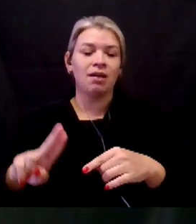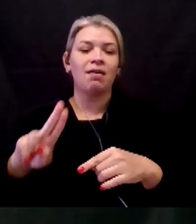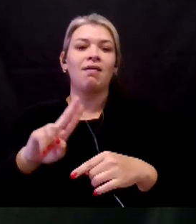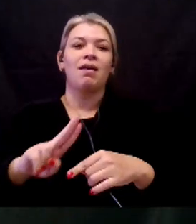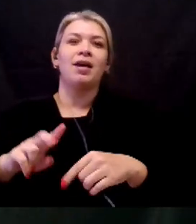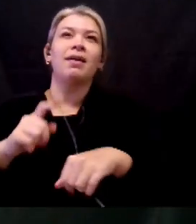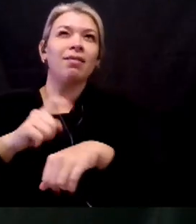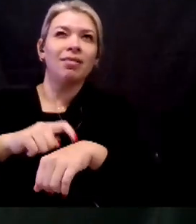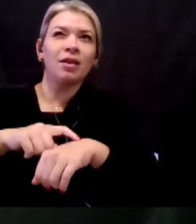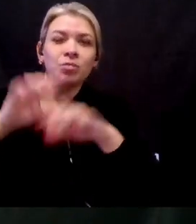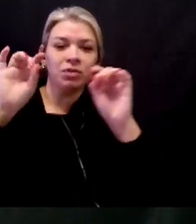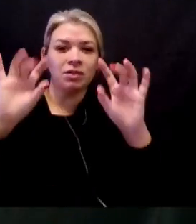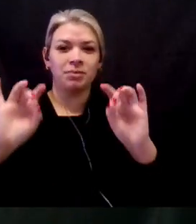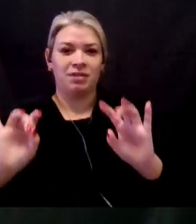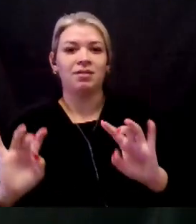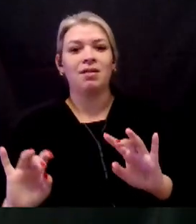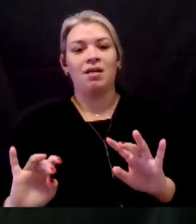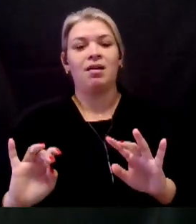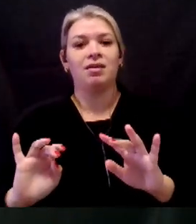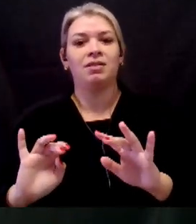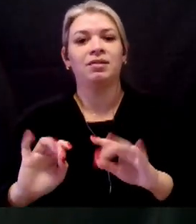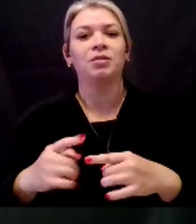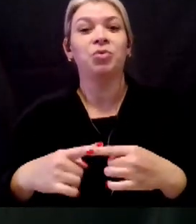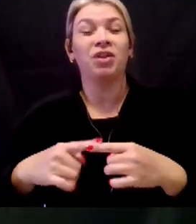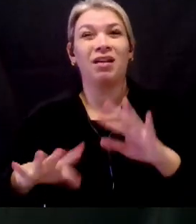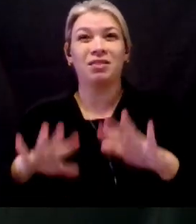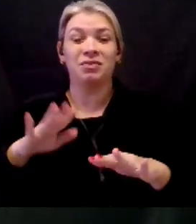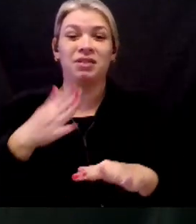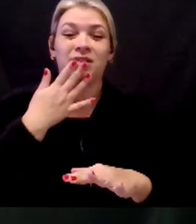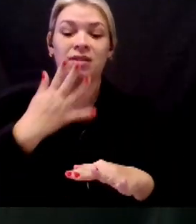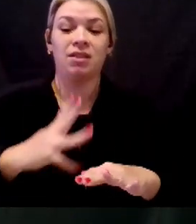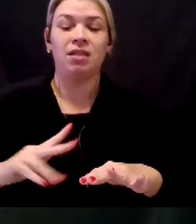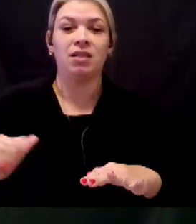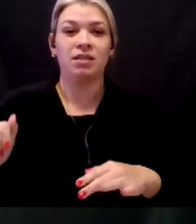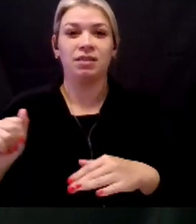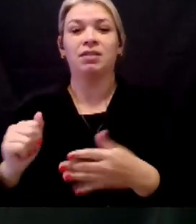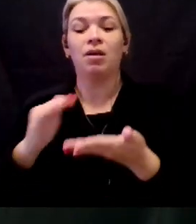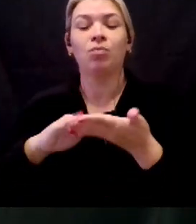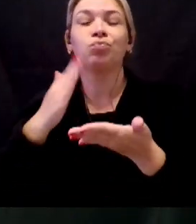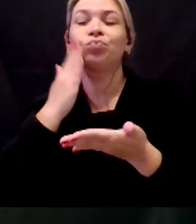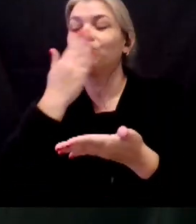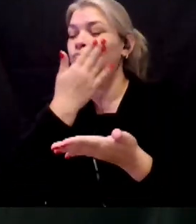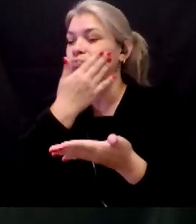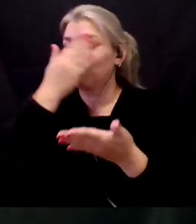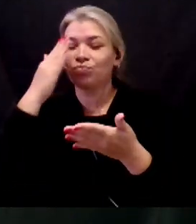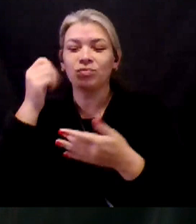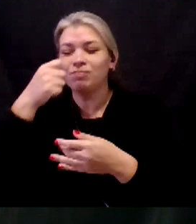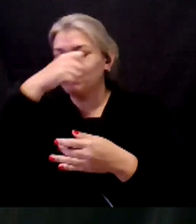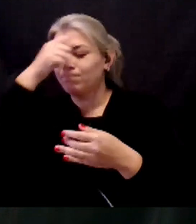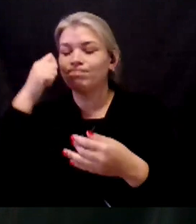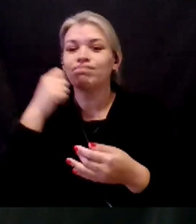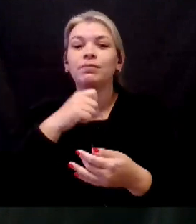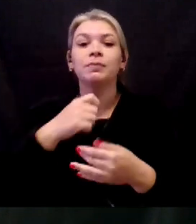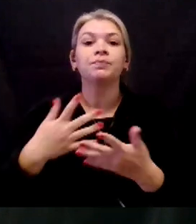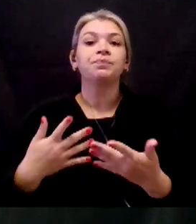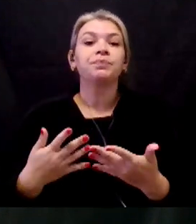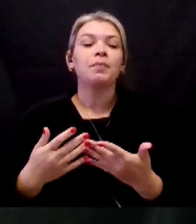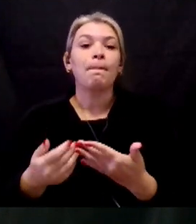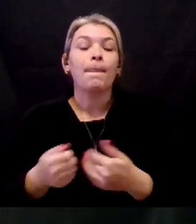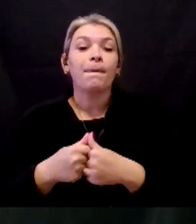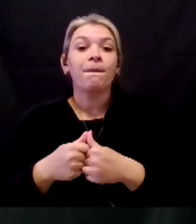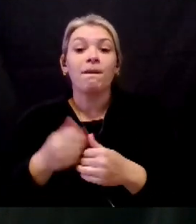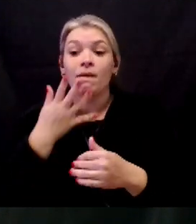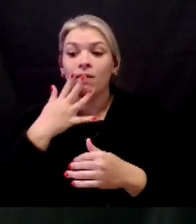como brinquedos, sabe aquelas maquiagens para criança, né? Maquiagens infantis? Então, será que elas possuem controle de